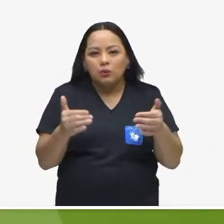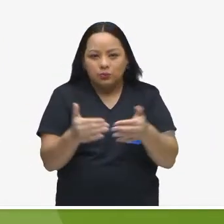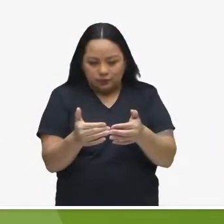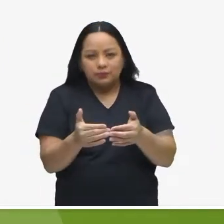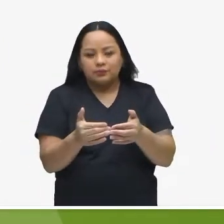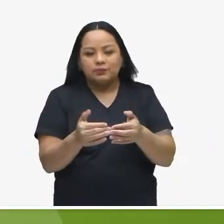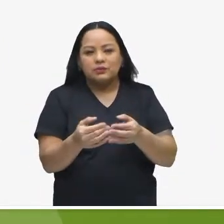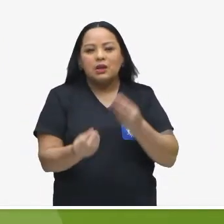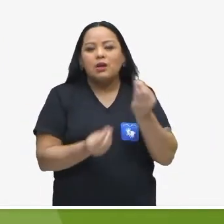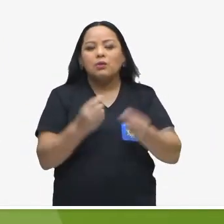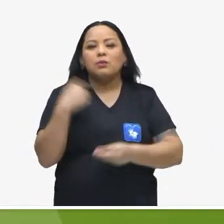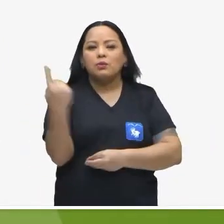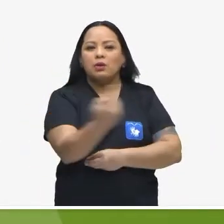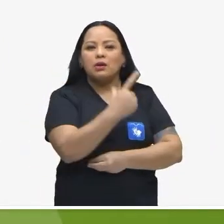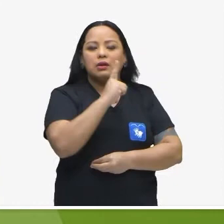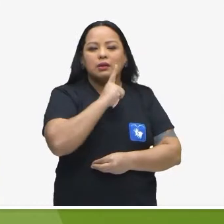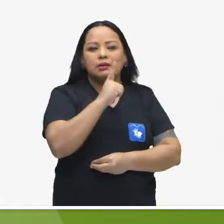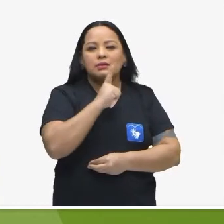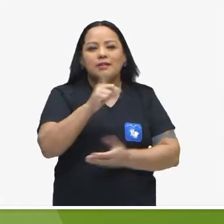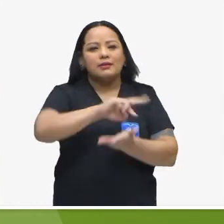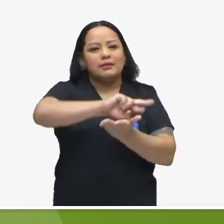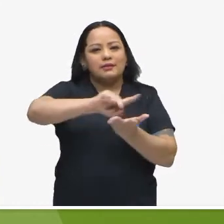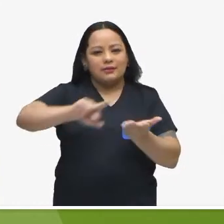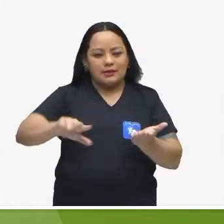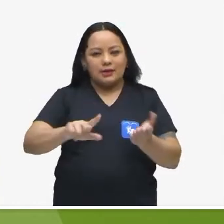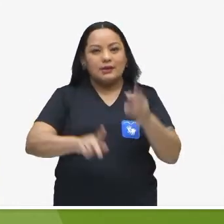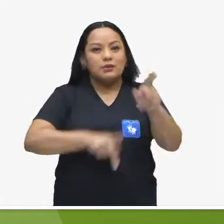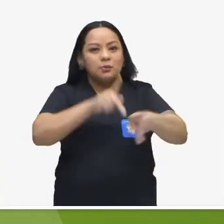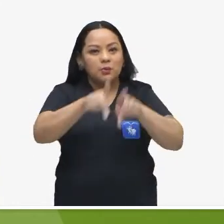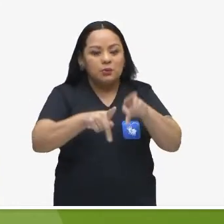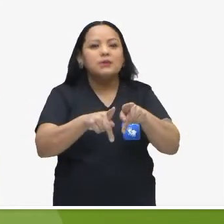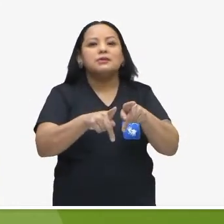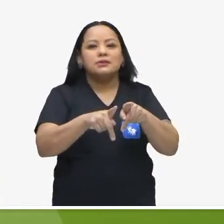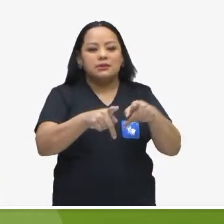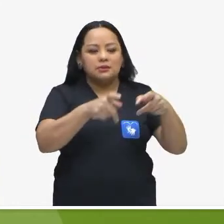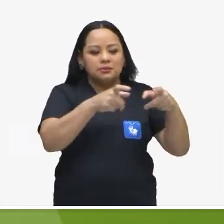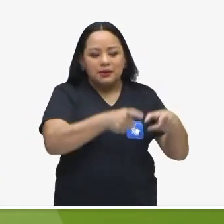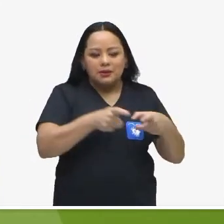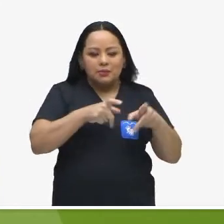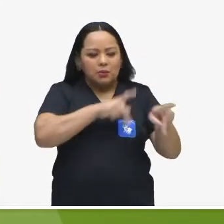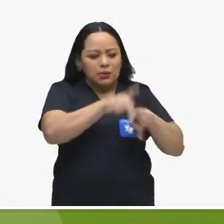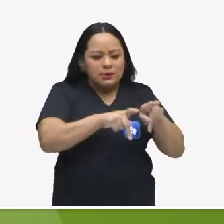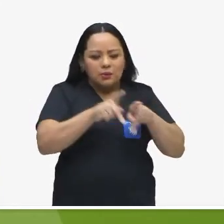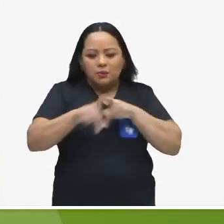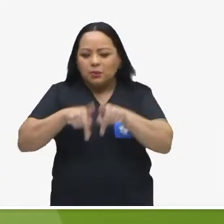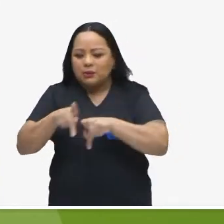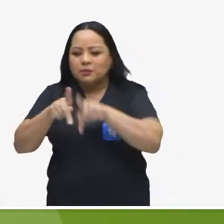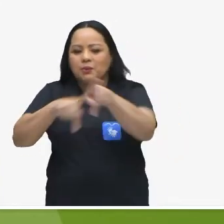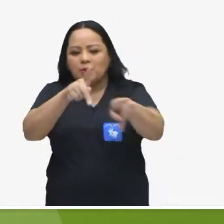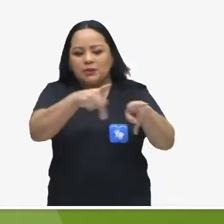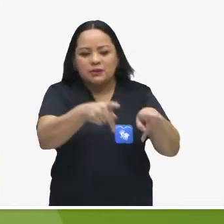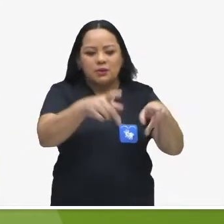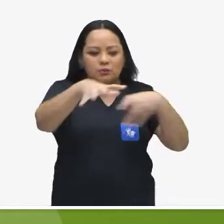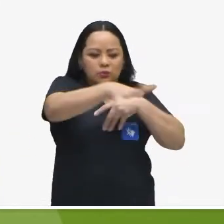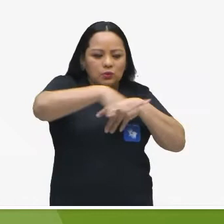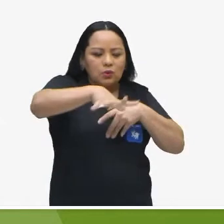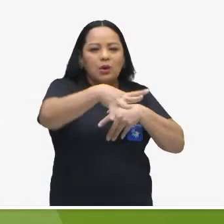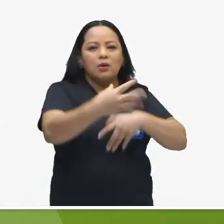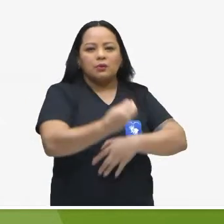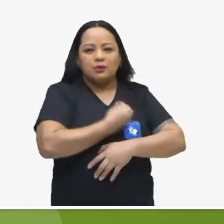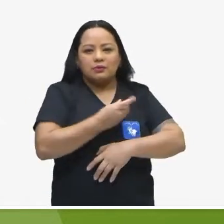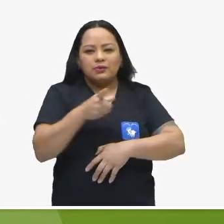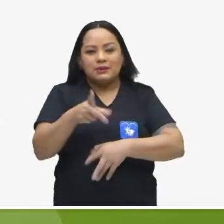é quando eu tenho várias populações de espécies diferentes reunidas, como vocês